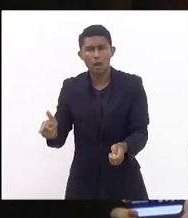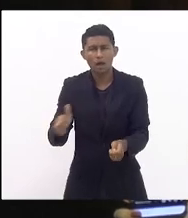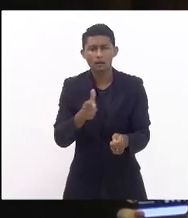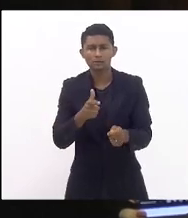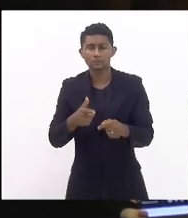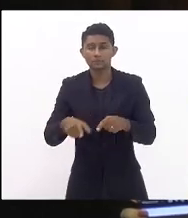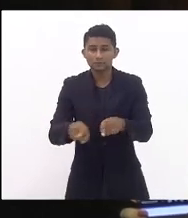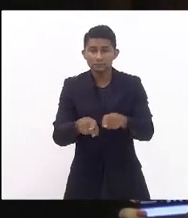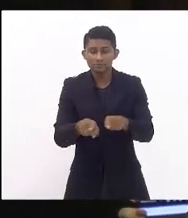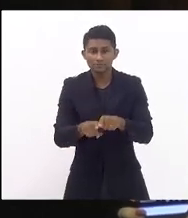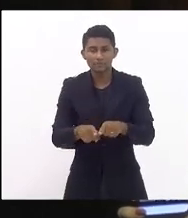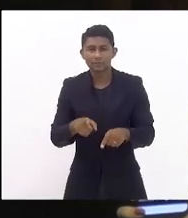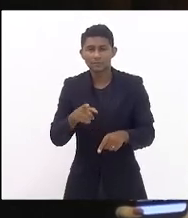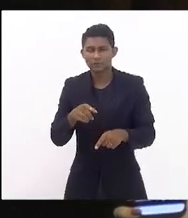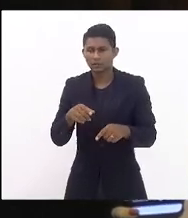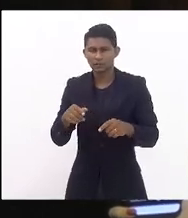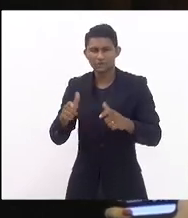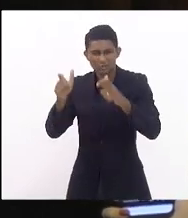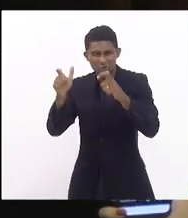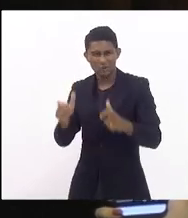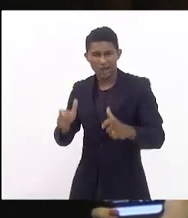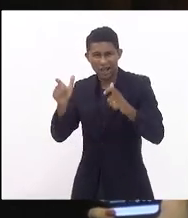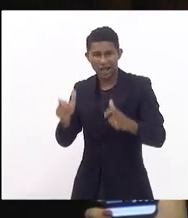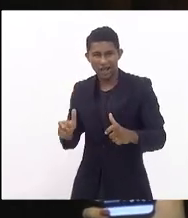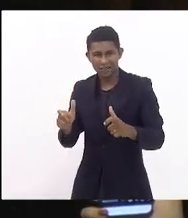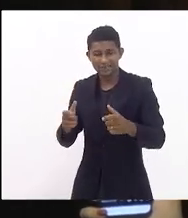uma forma de uma saída de emergência.